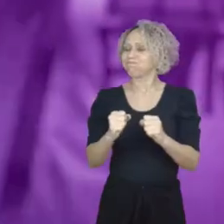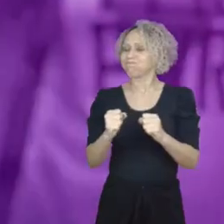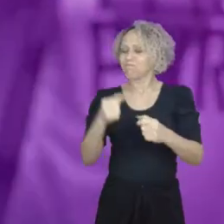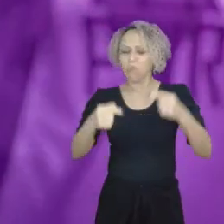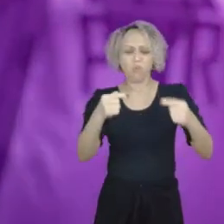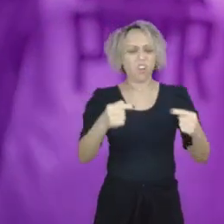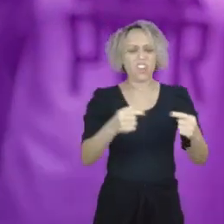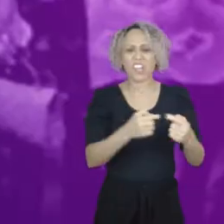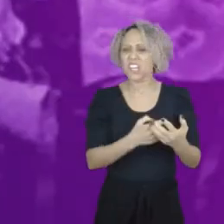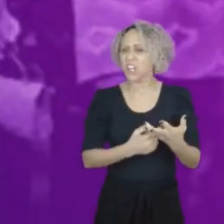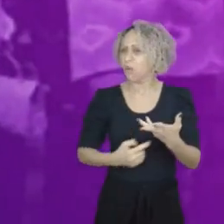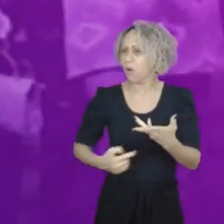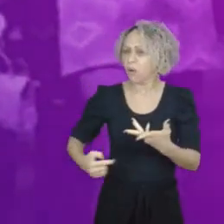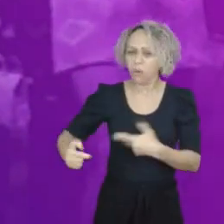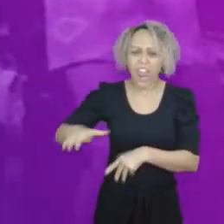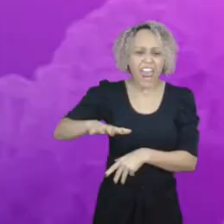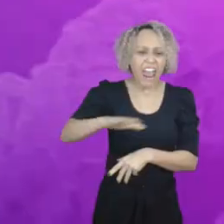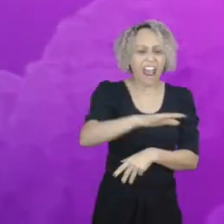poder.